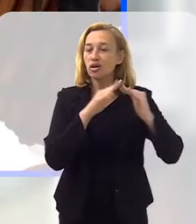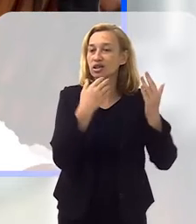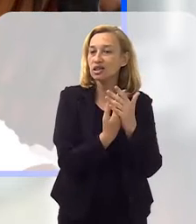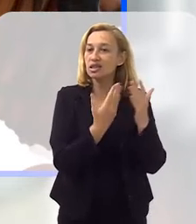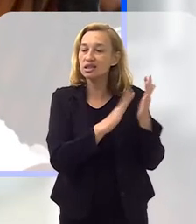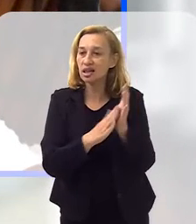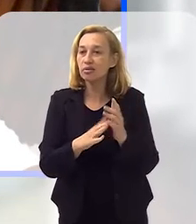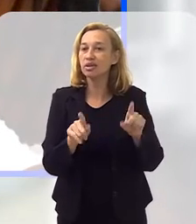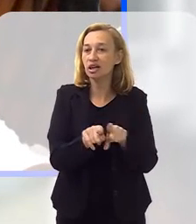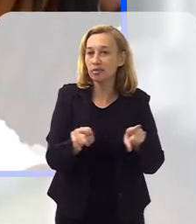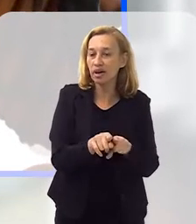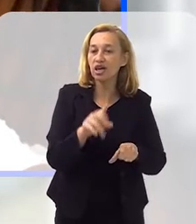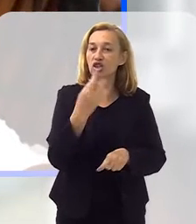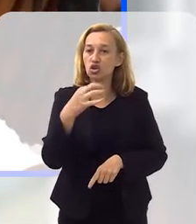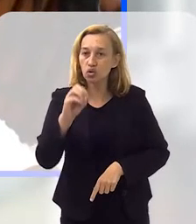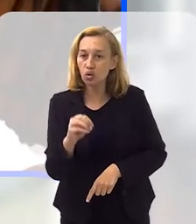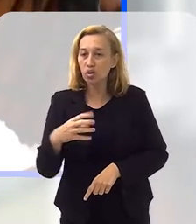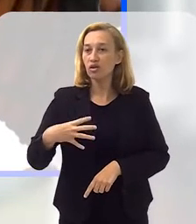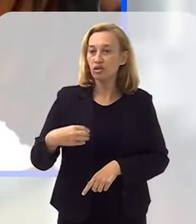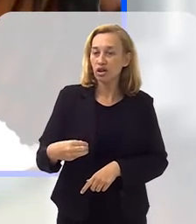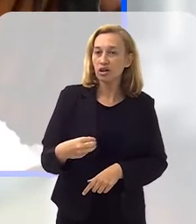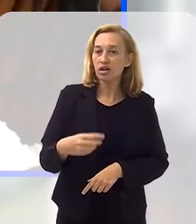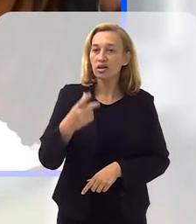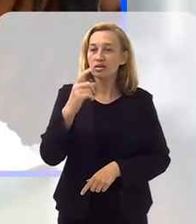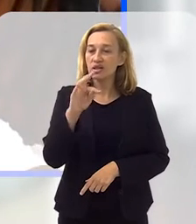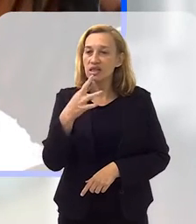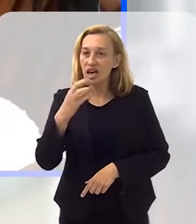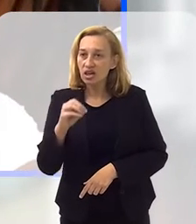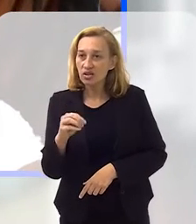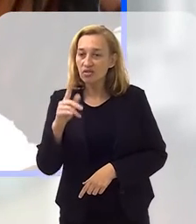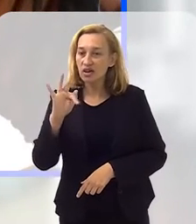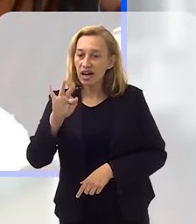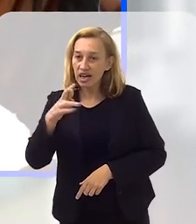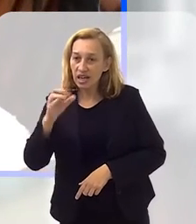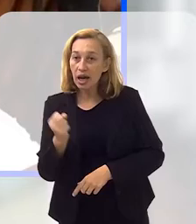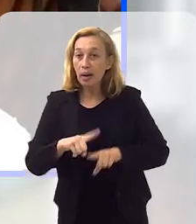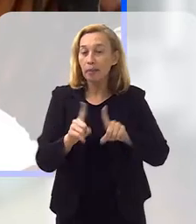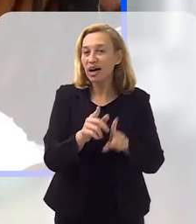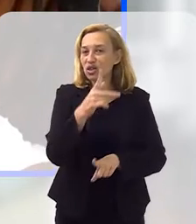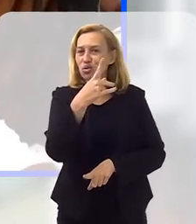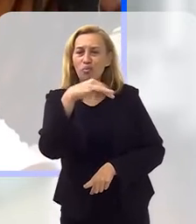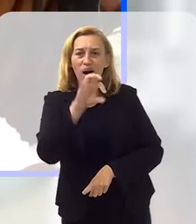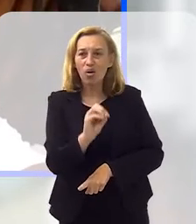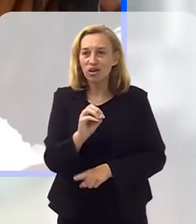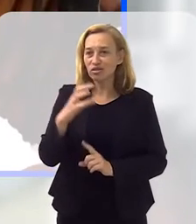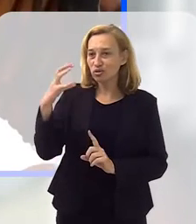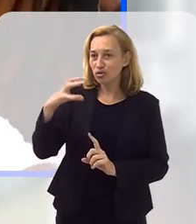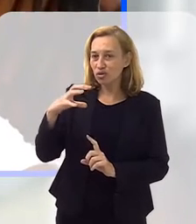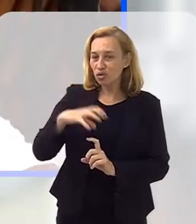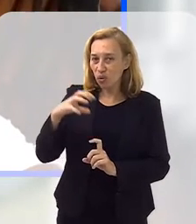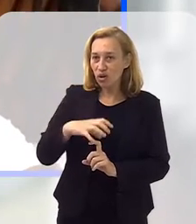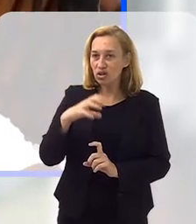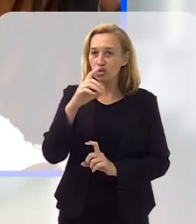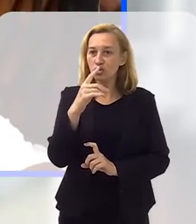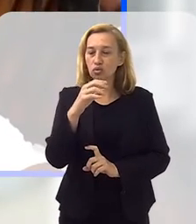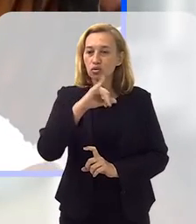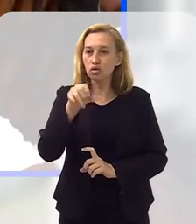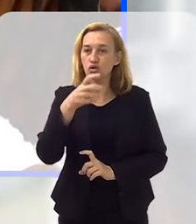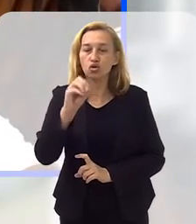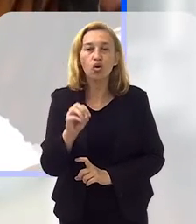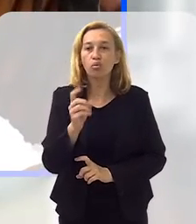uma influência do Choro muito forte, filho do César Faria, que tocava com Jacó, mas o Paulinho, por exemplo, não tem a influência do